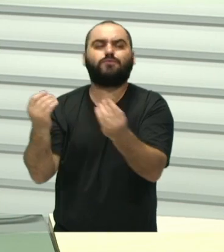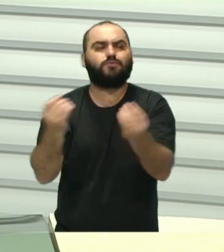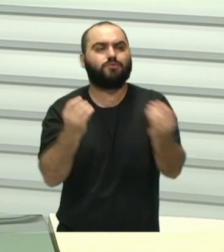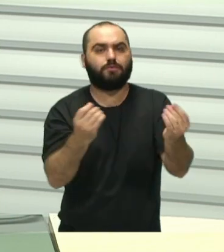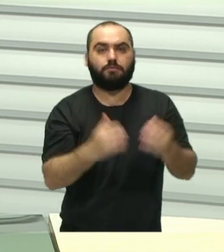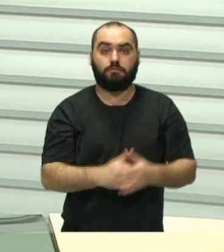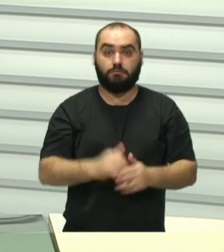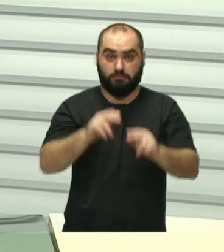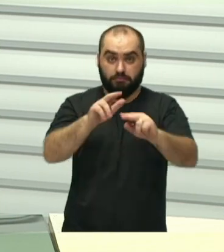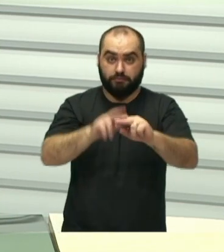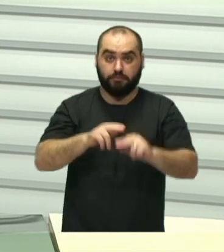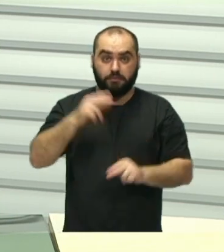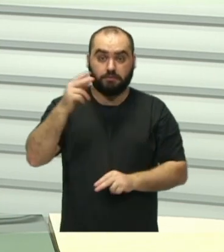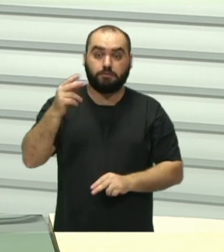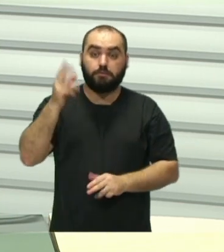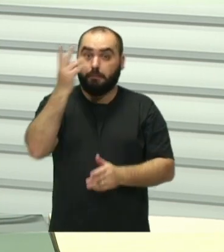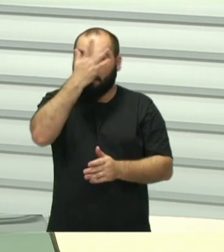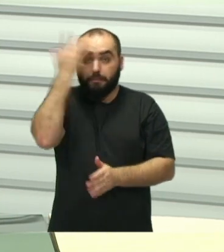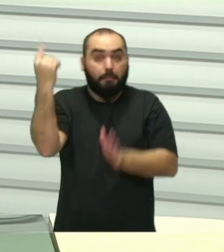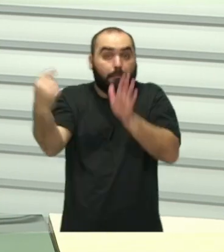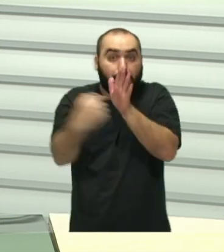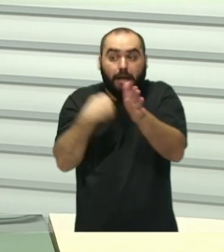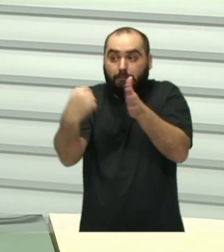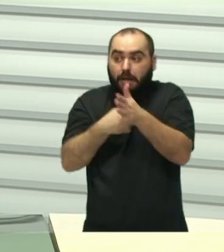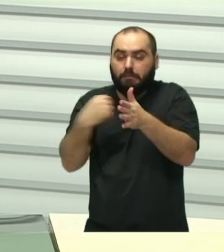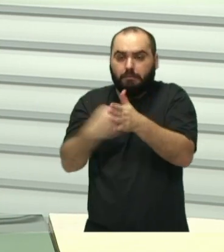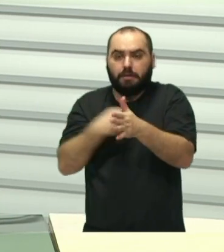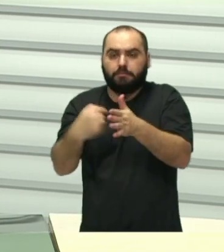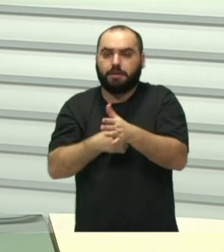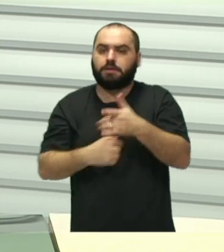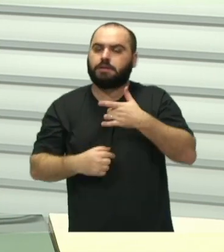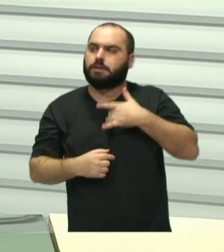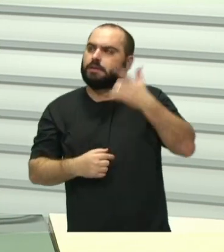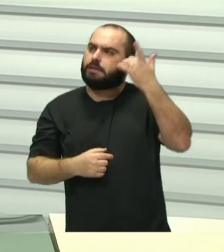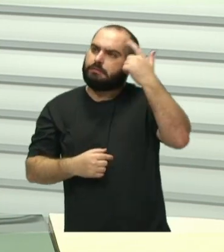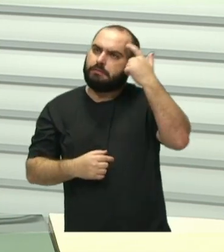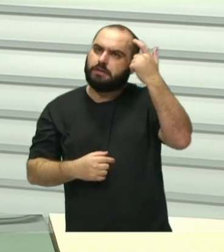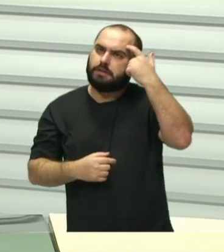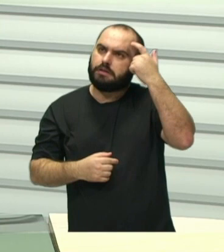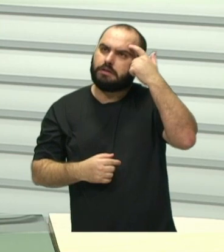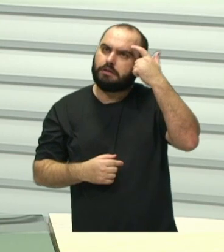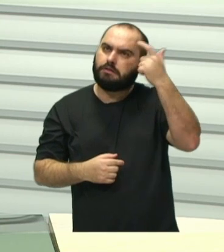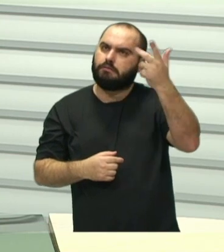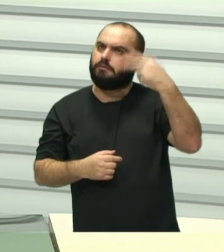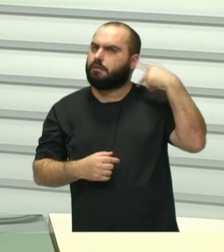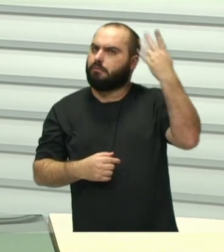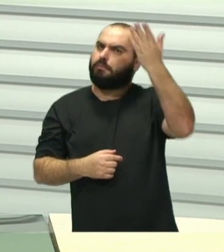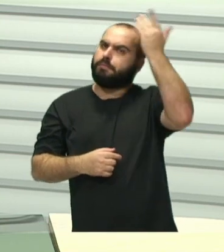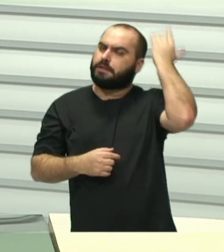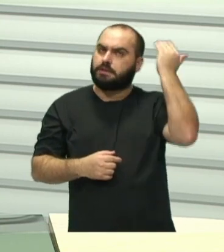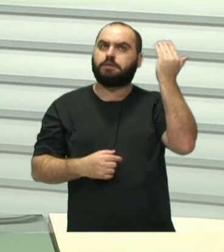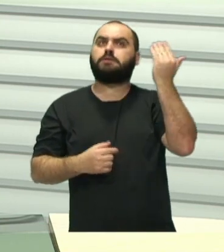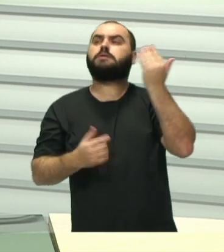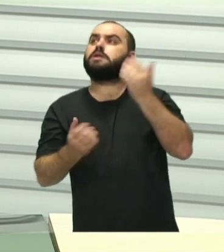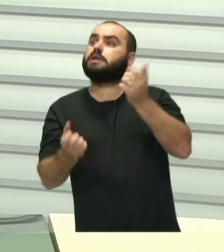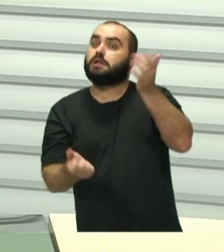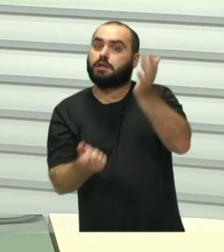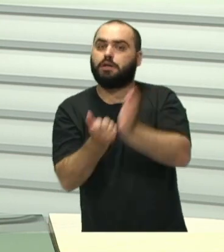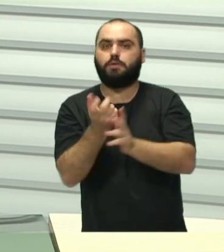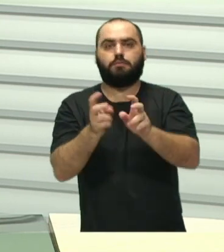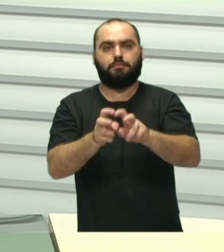uma relação Direta com a ver e ansa e tem uma estrutura que suporte essa procura do cidadão em Itajaí Com certeza